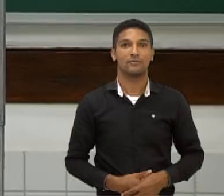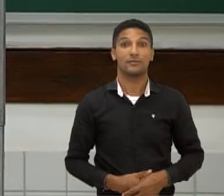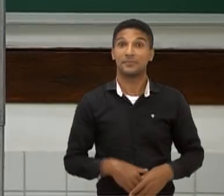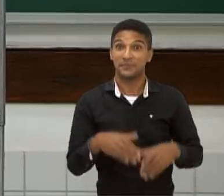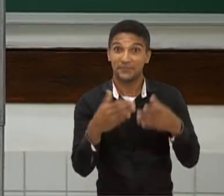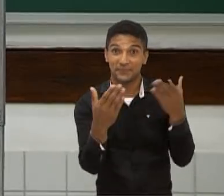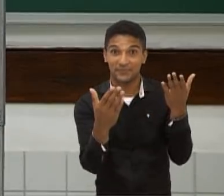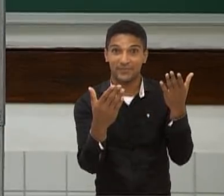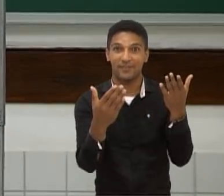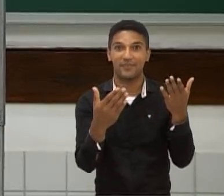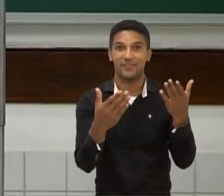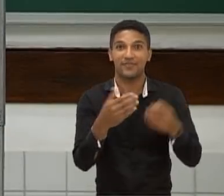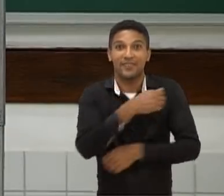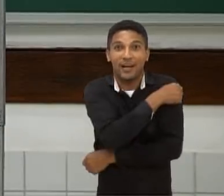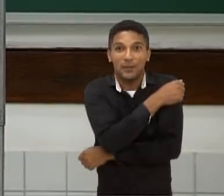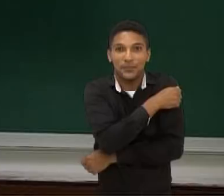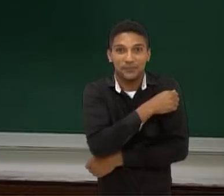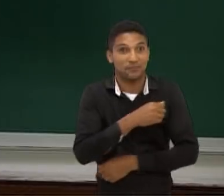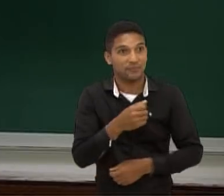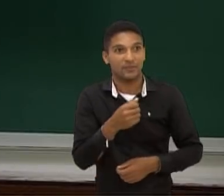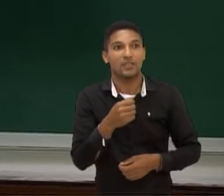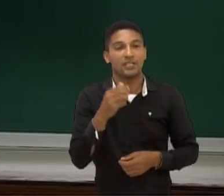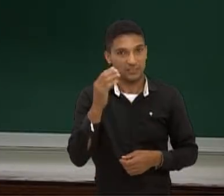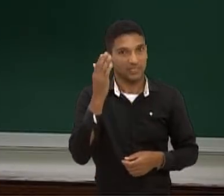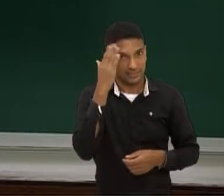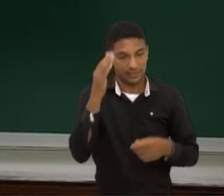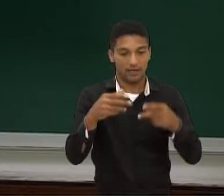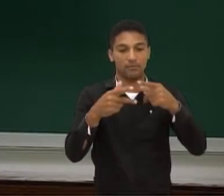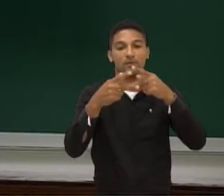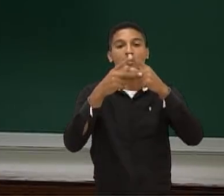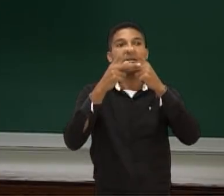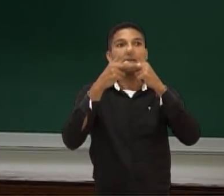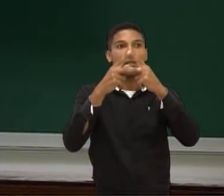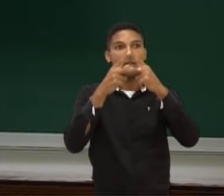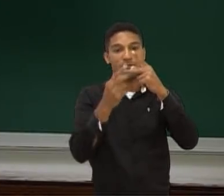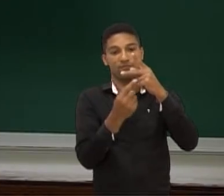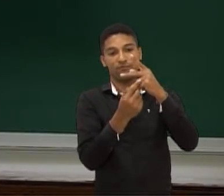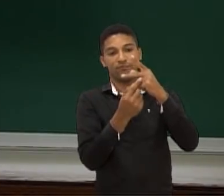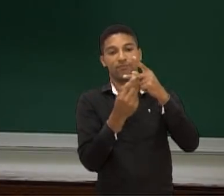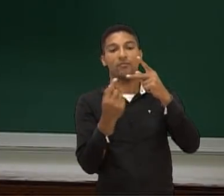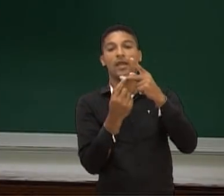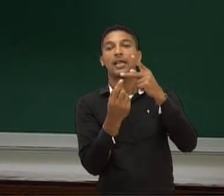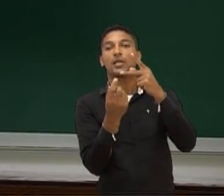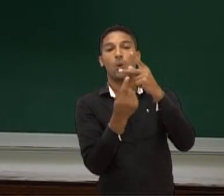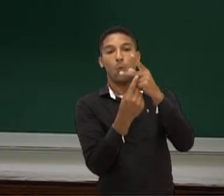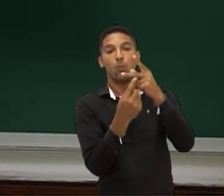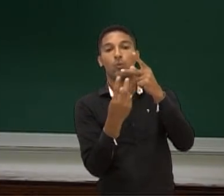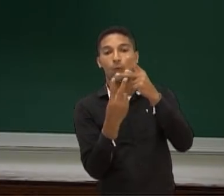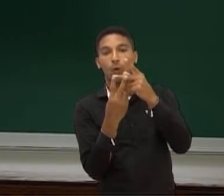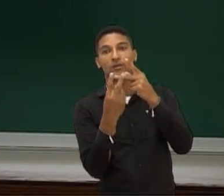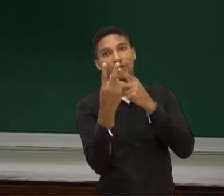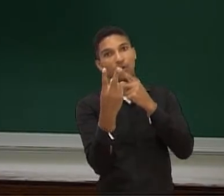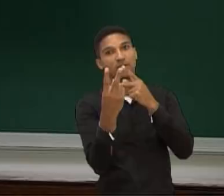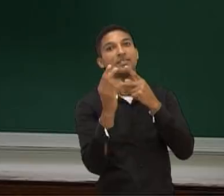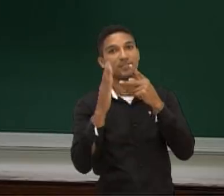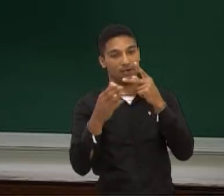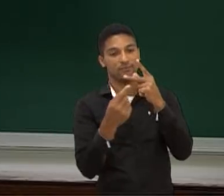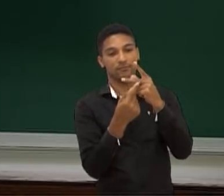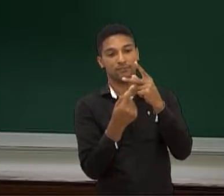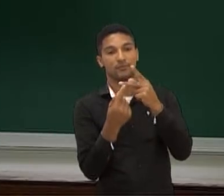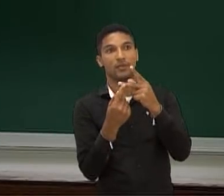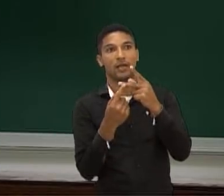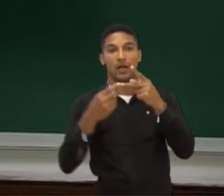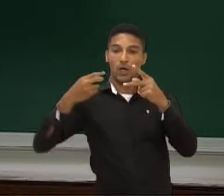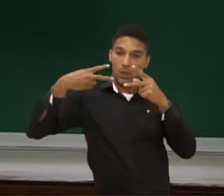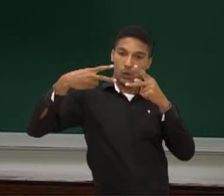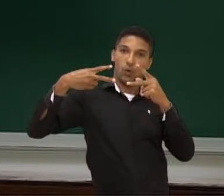E aí, galerinha, como nós já medimos quanto que vale o ladinho dele, né, que é 2 unidades, então 2 unidades, mais